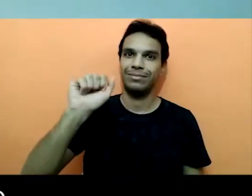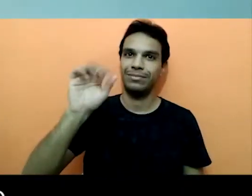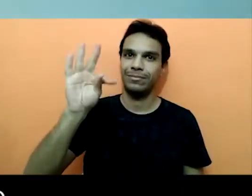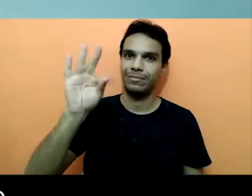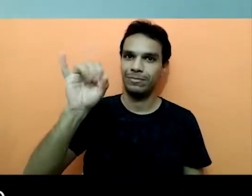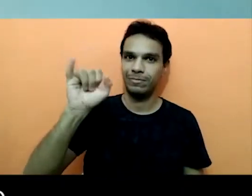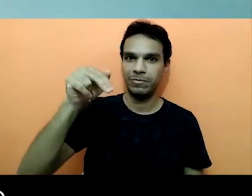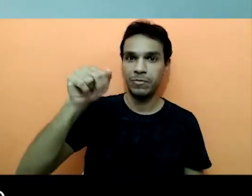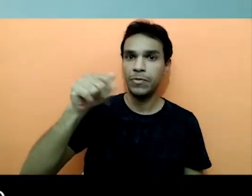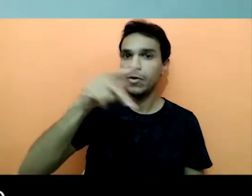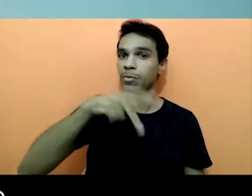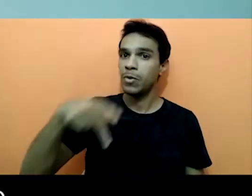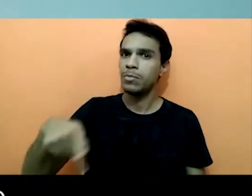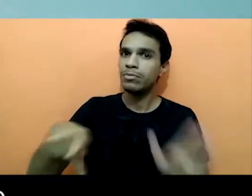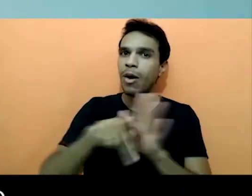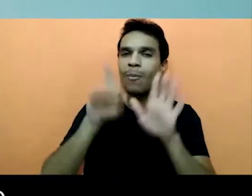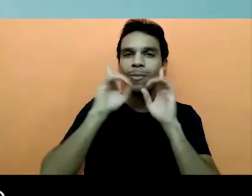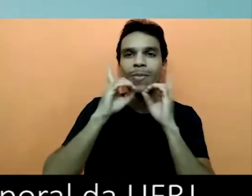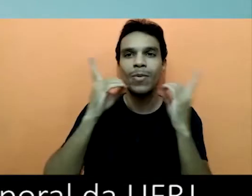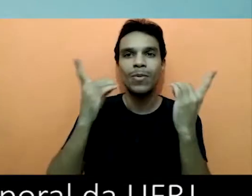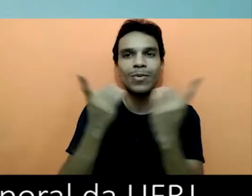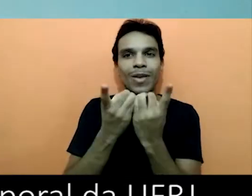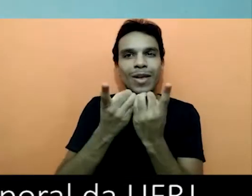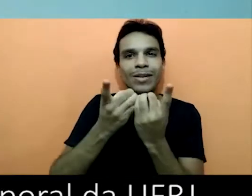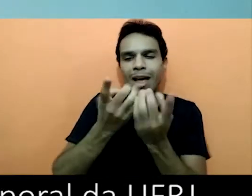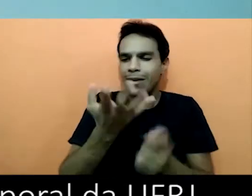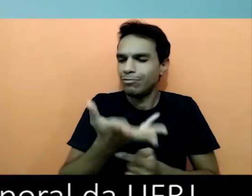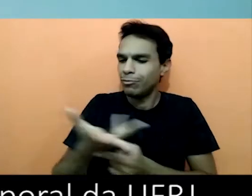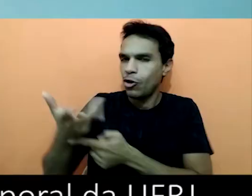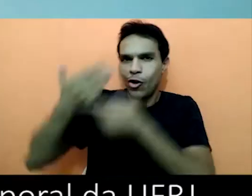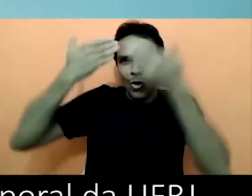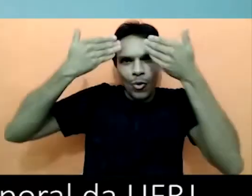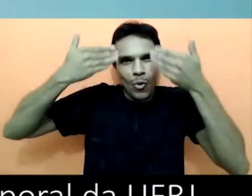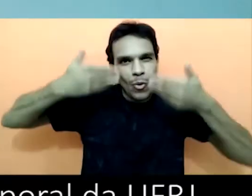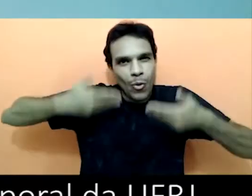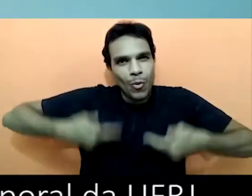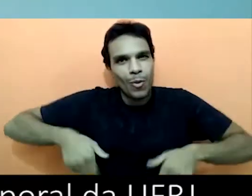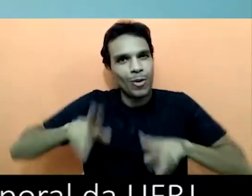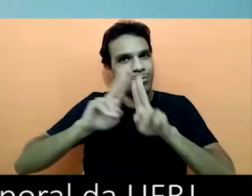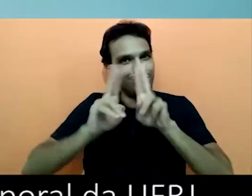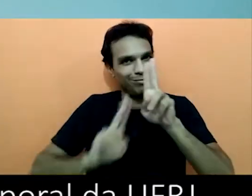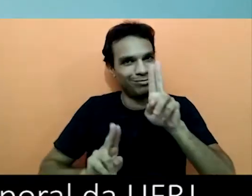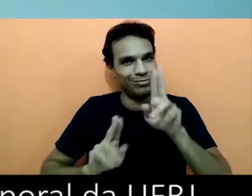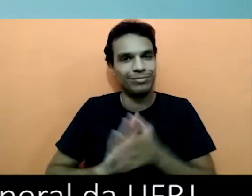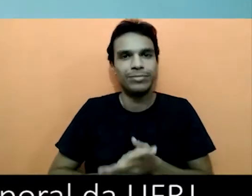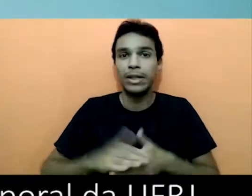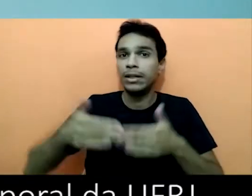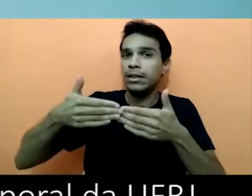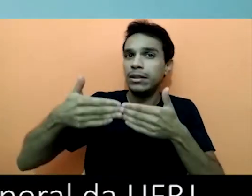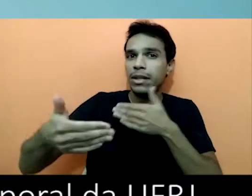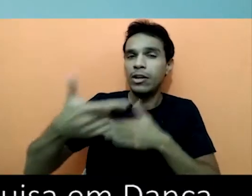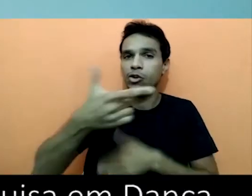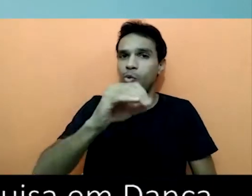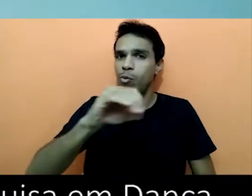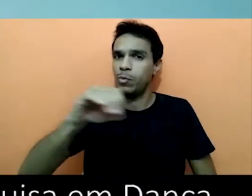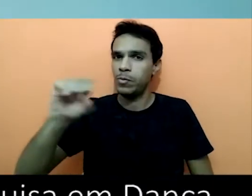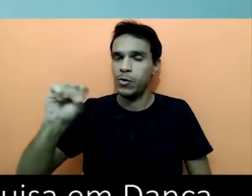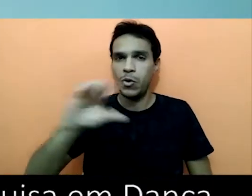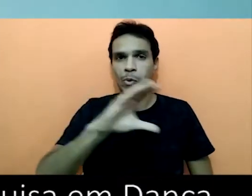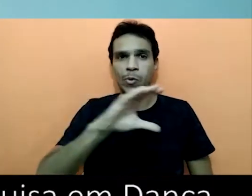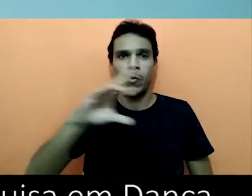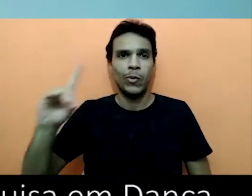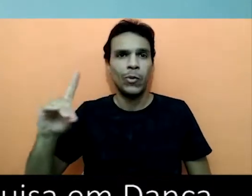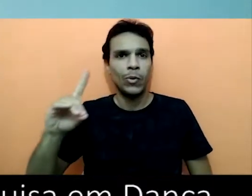Olá, sou Tatiana Damasceno, professora do Departamento de Arte Corporal da UFRJ e